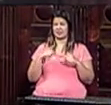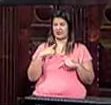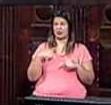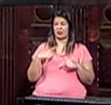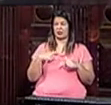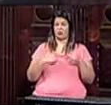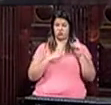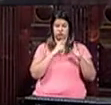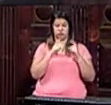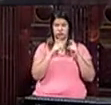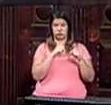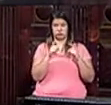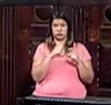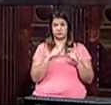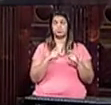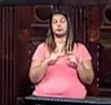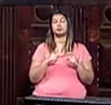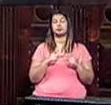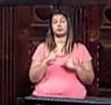100 casos,